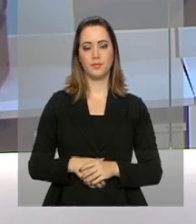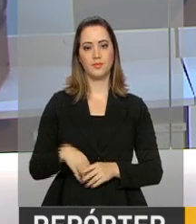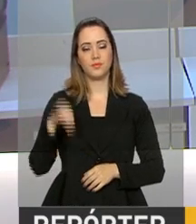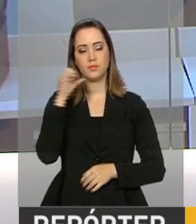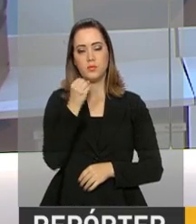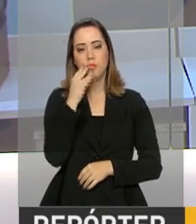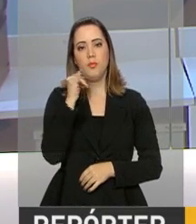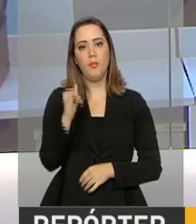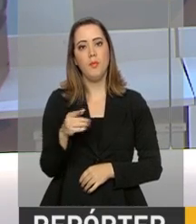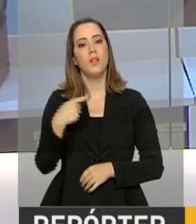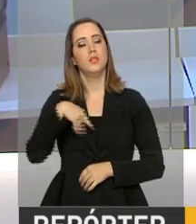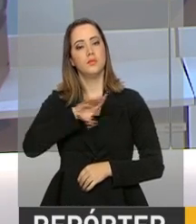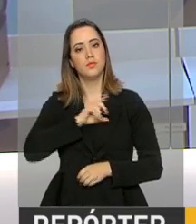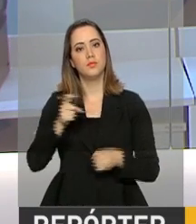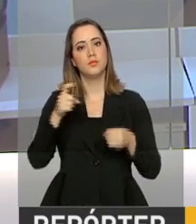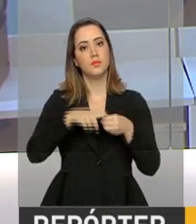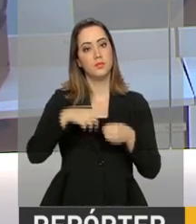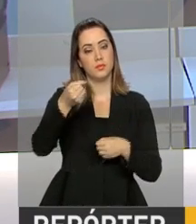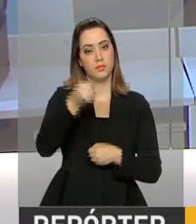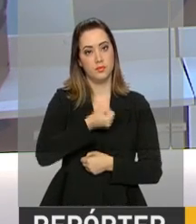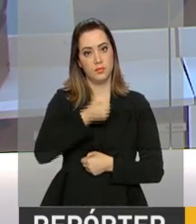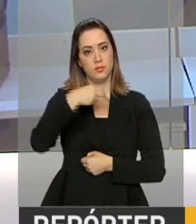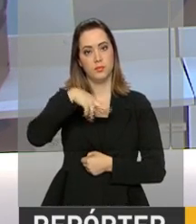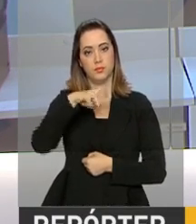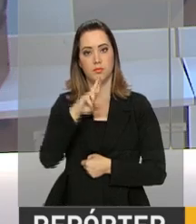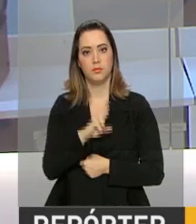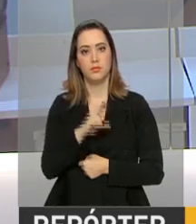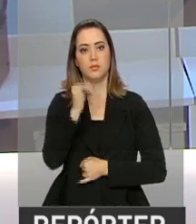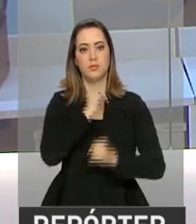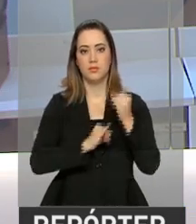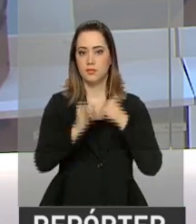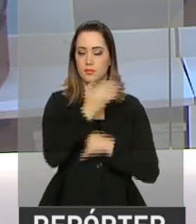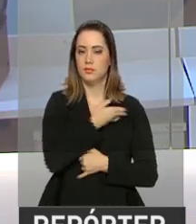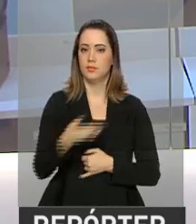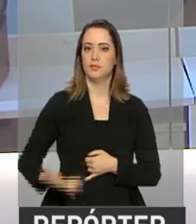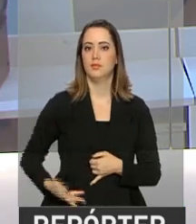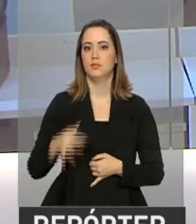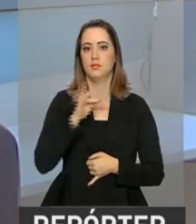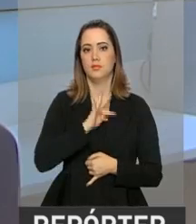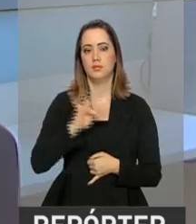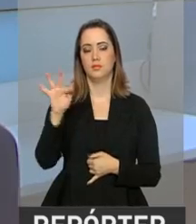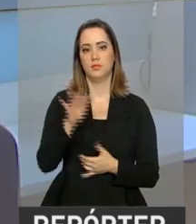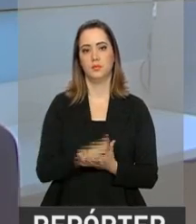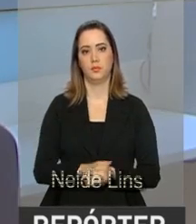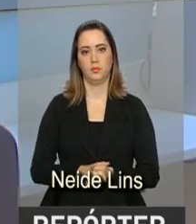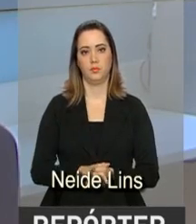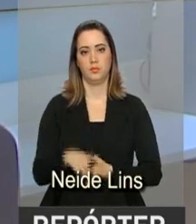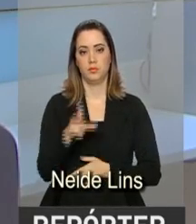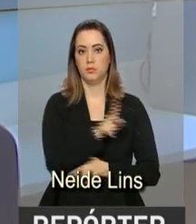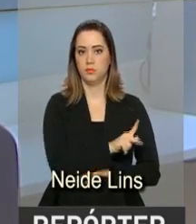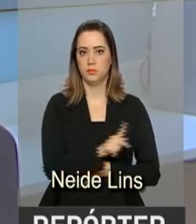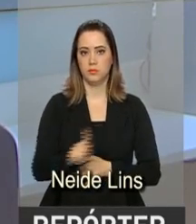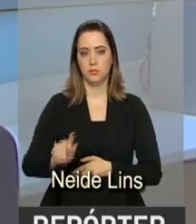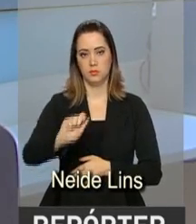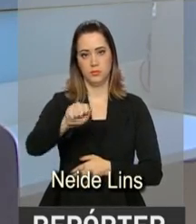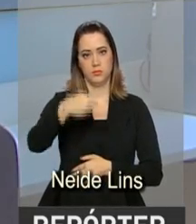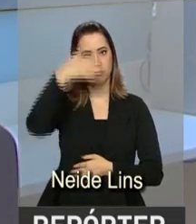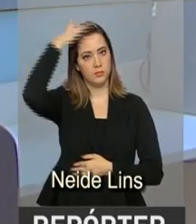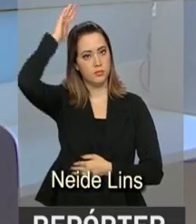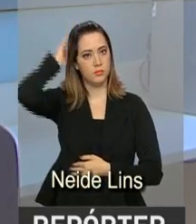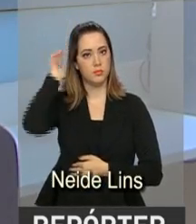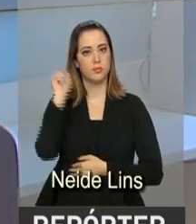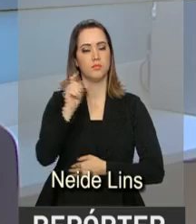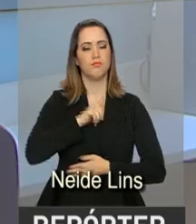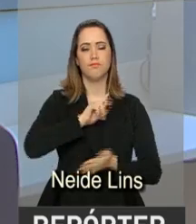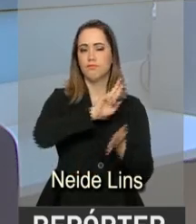Olá bom dia estamos de volta com o repórter NBR e as notícias do governo federal o presidente em exercício Michel Temer tem